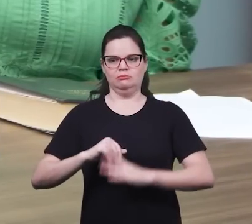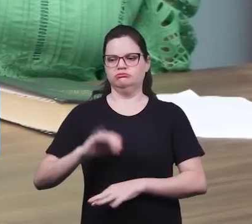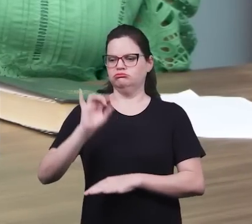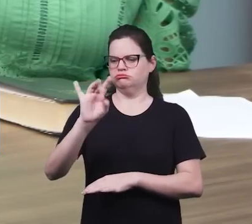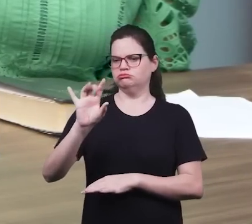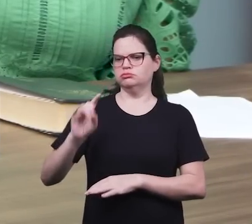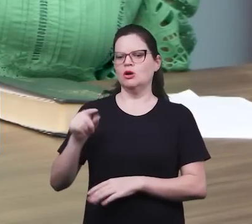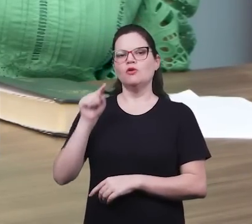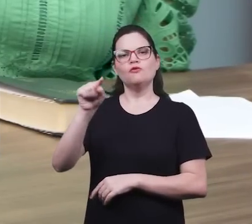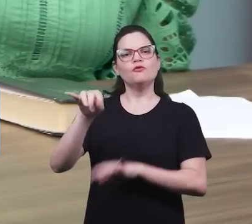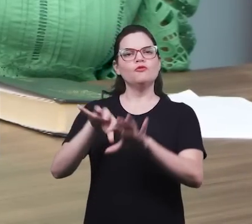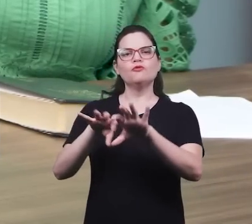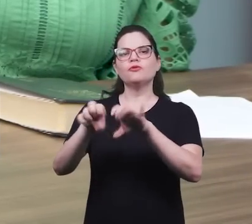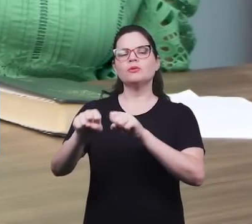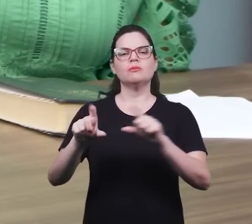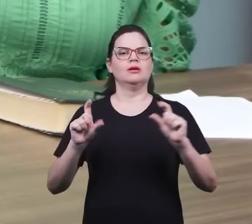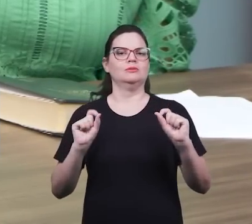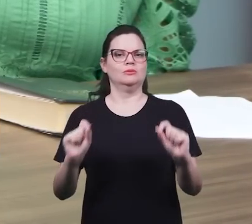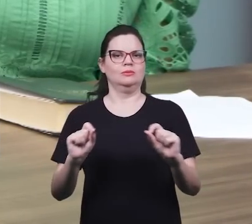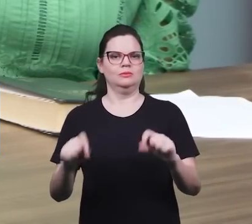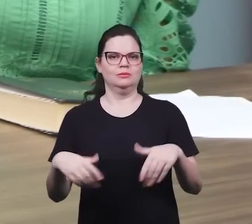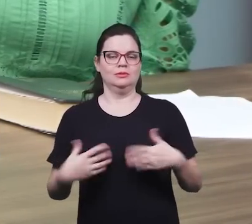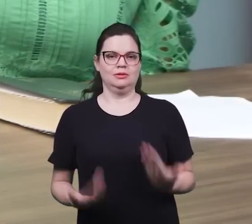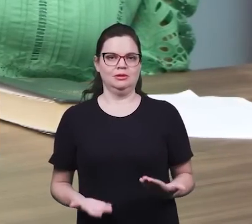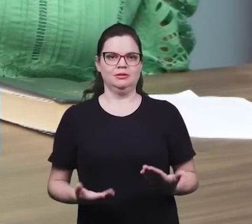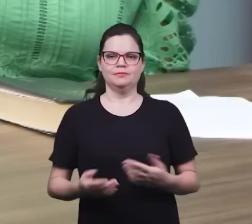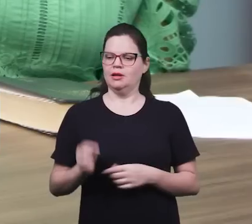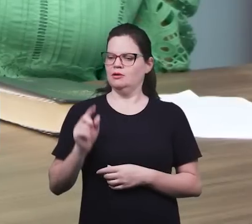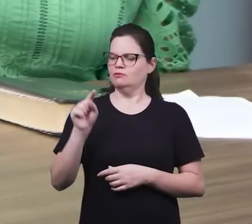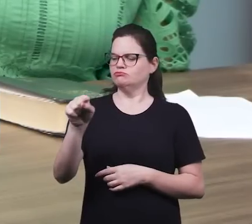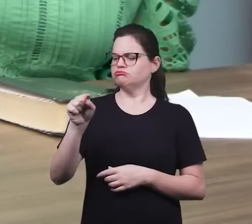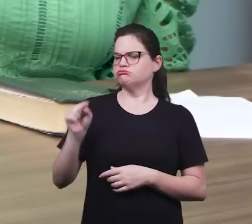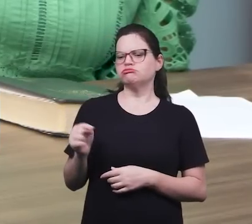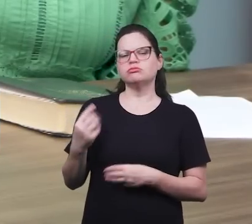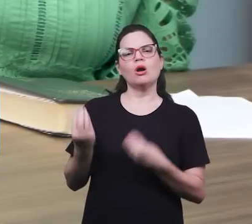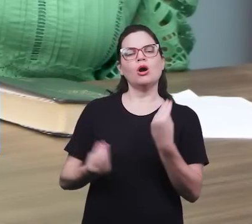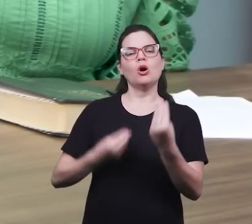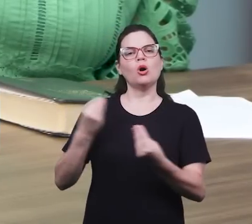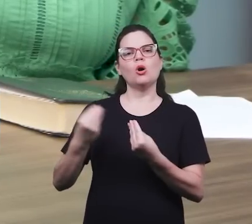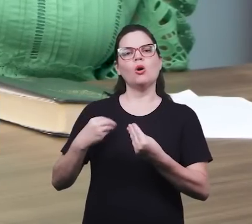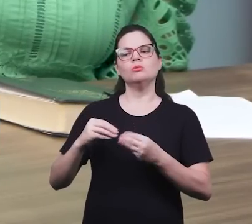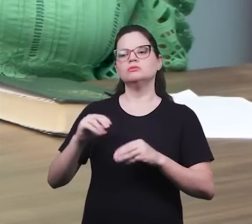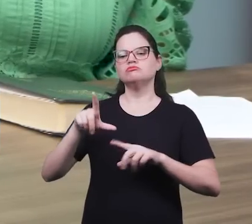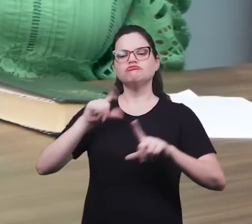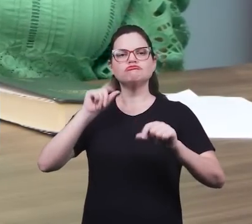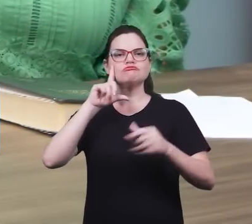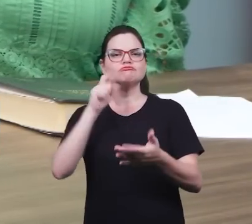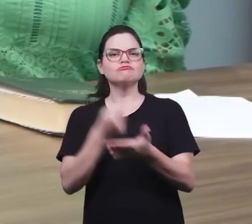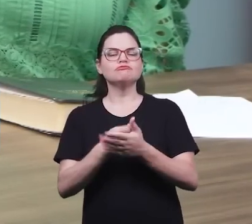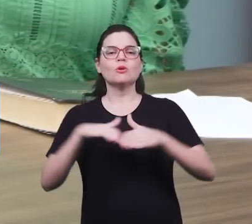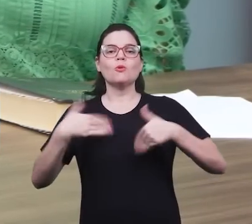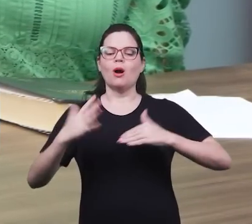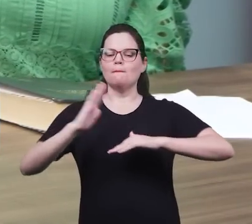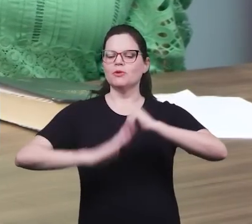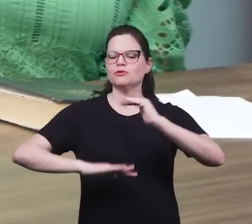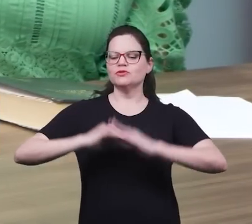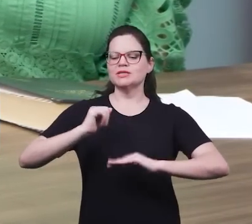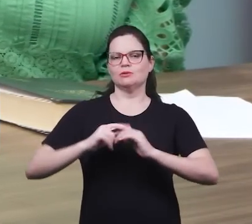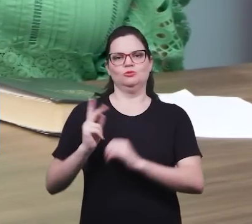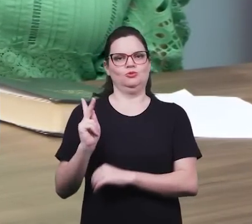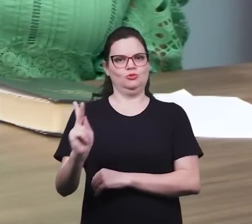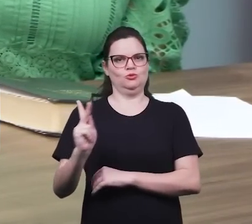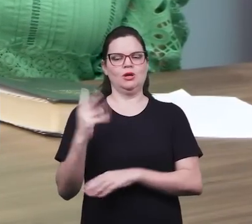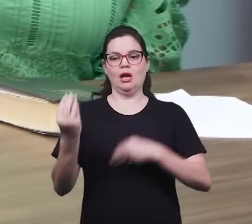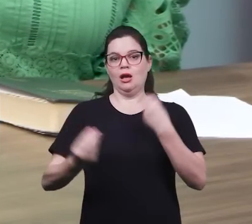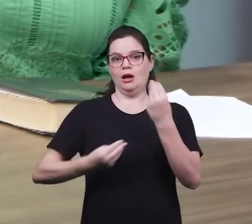Sobre a formação profissional, as escolhas que vocês foram fazendo, a vida, como vocês